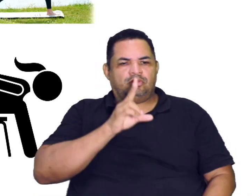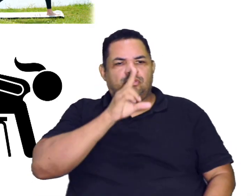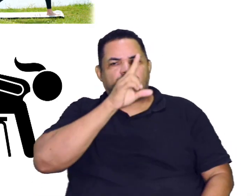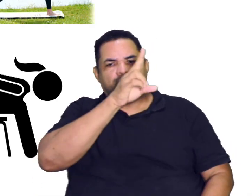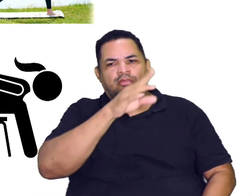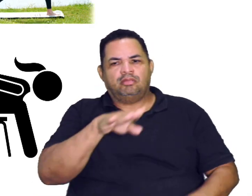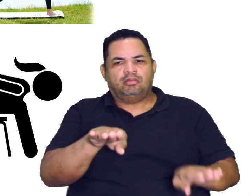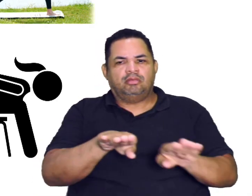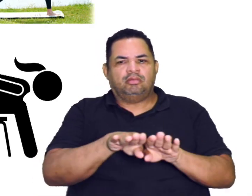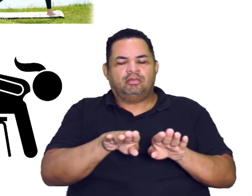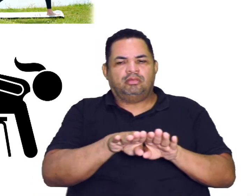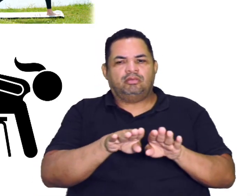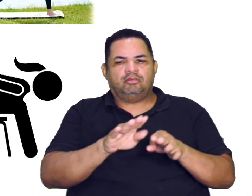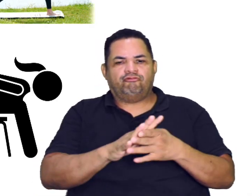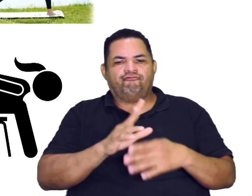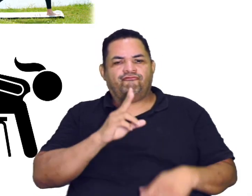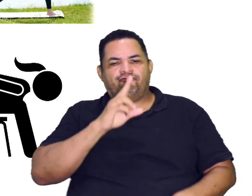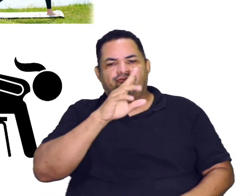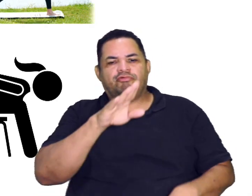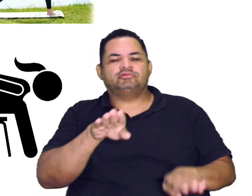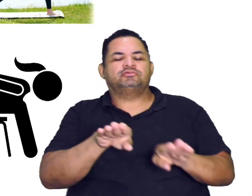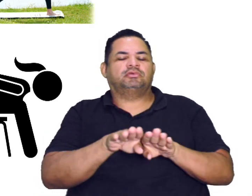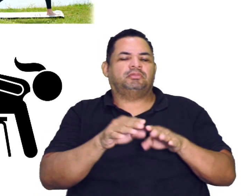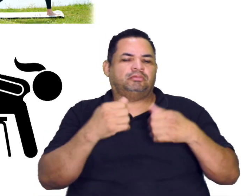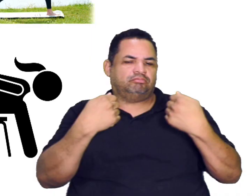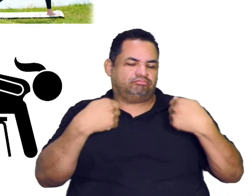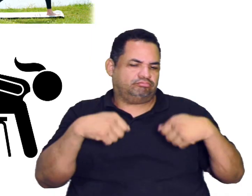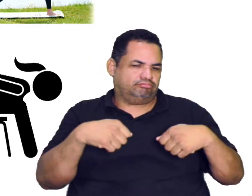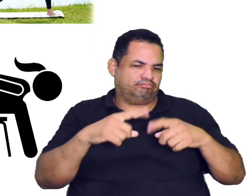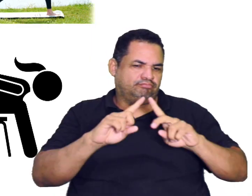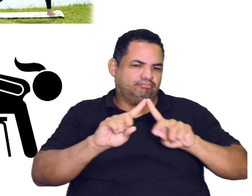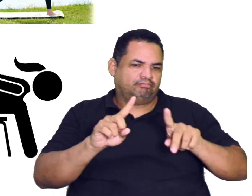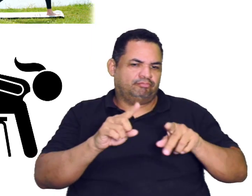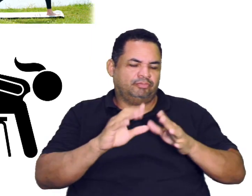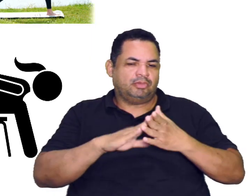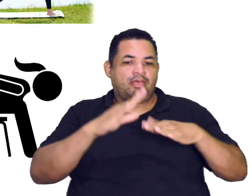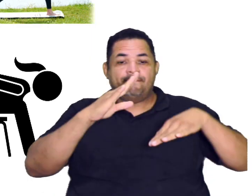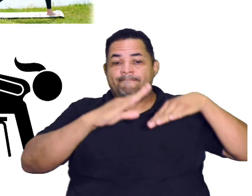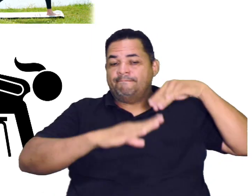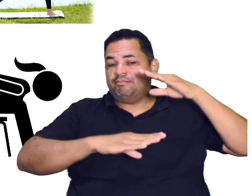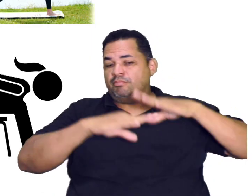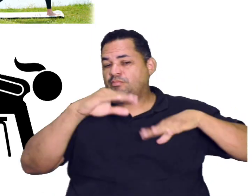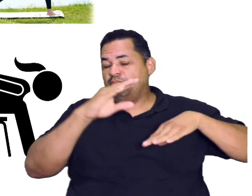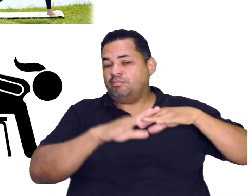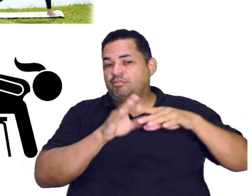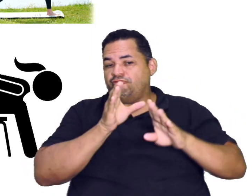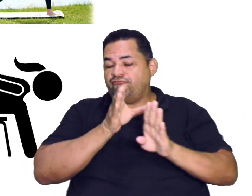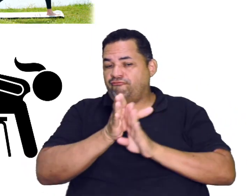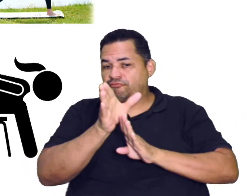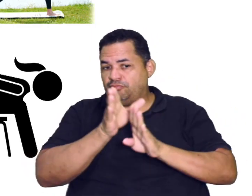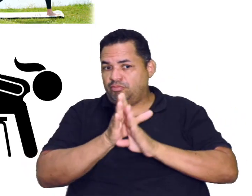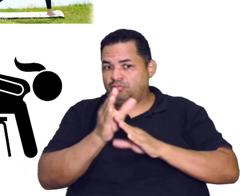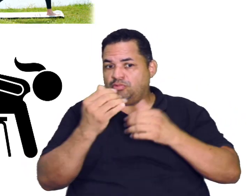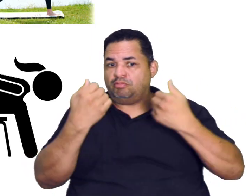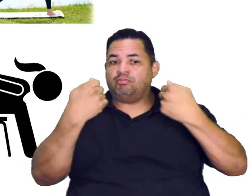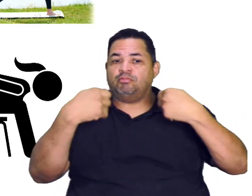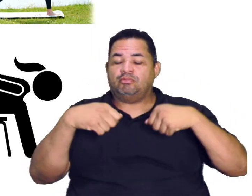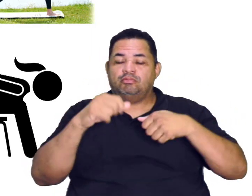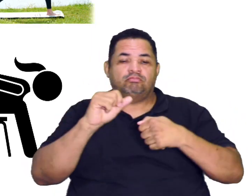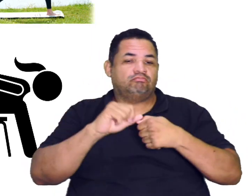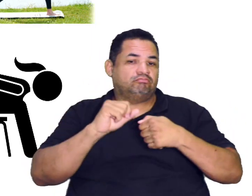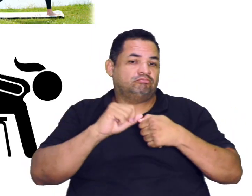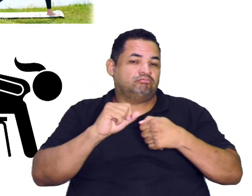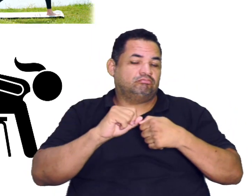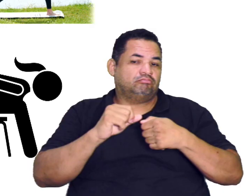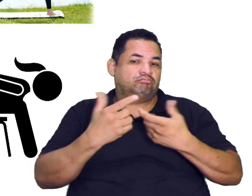fortalecimento? Pode. Trabalho de força? Pode. Mas, claro, o profissional vai orientar o que você